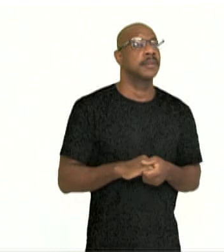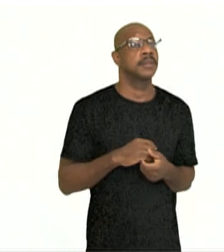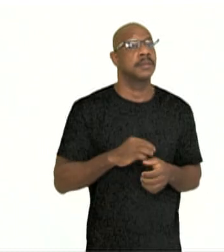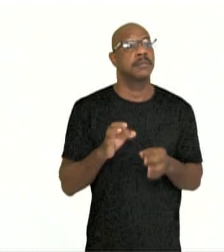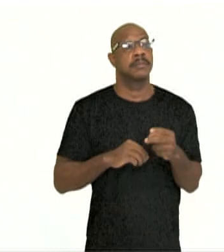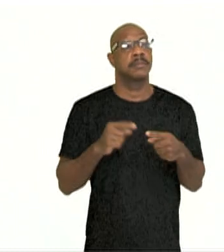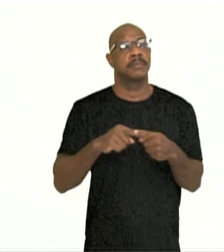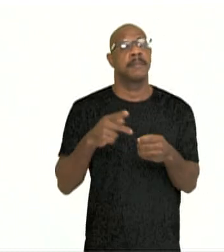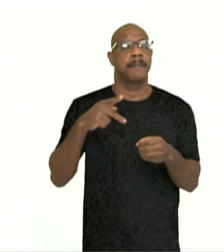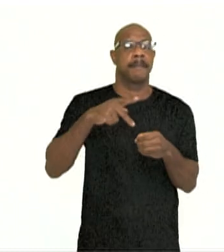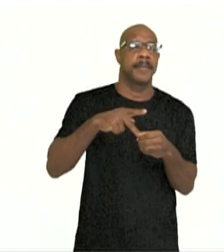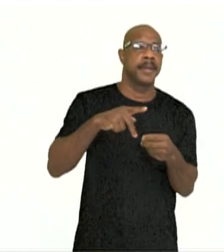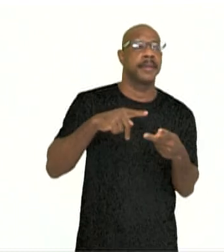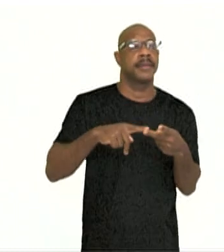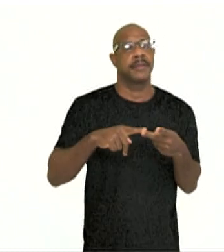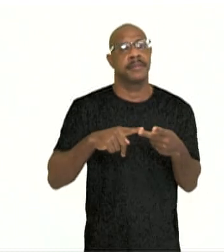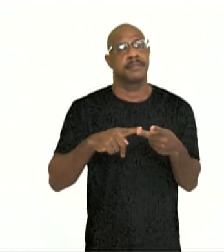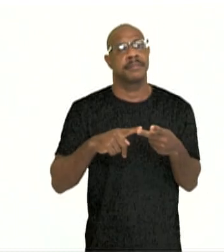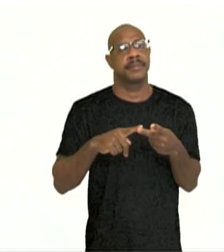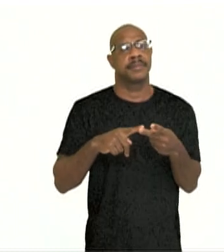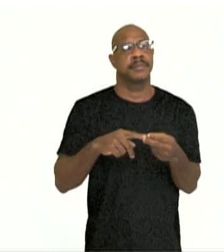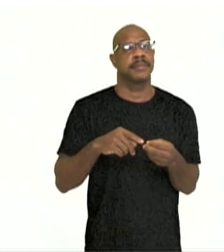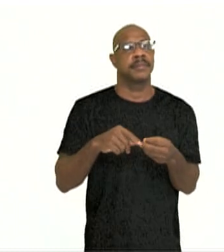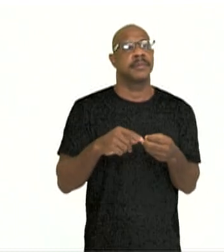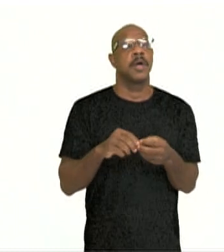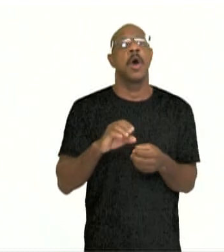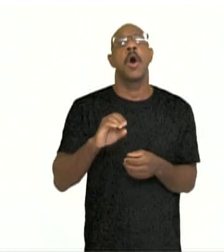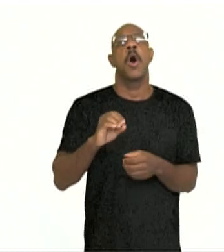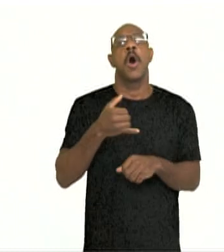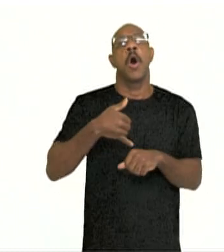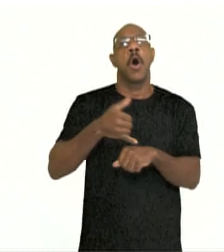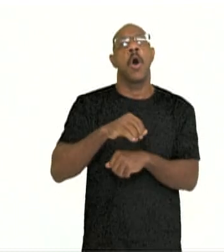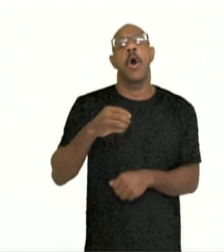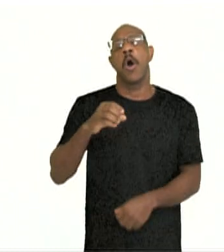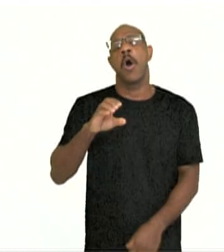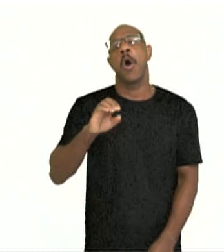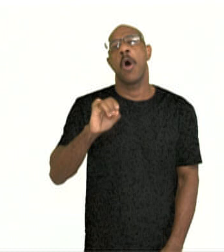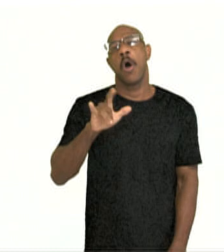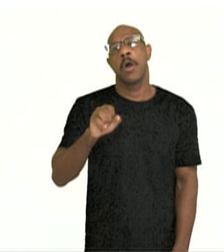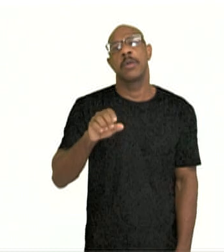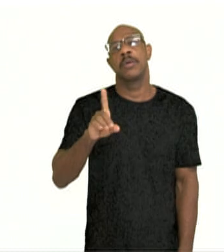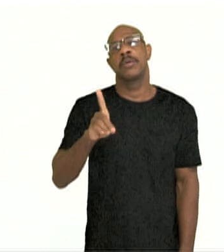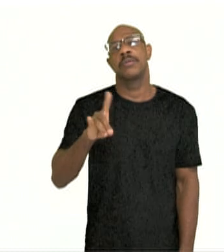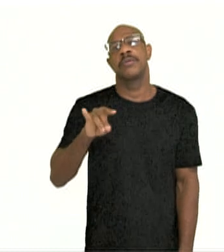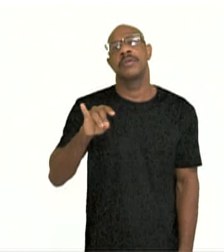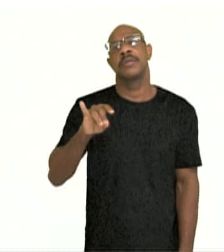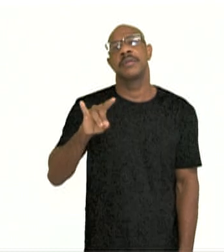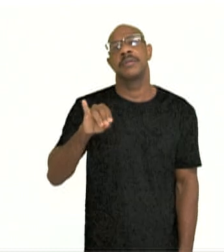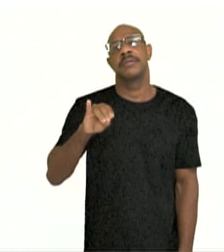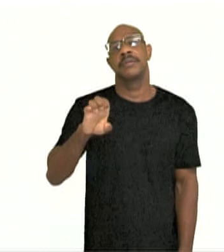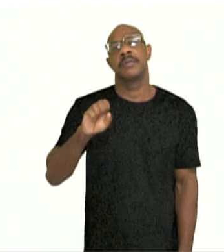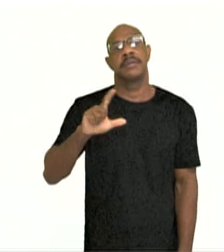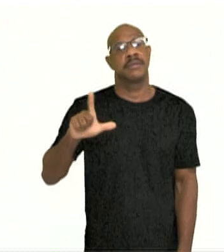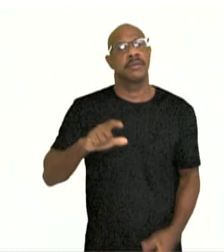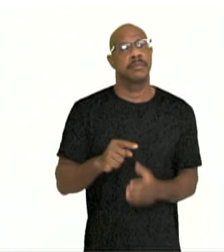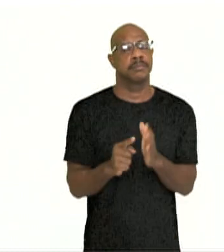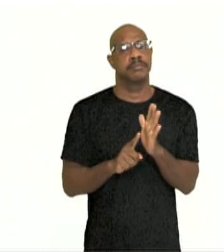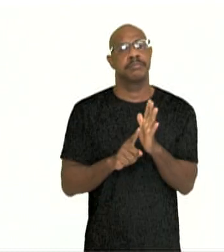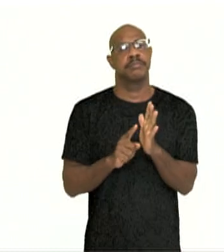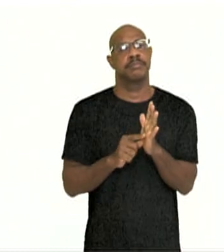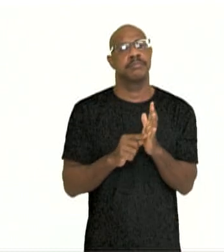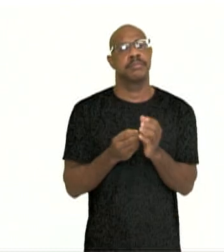petróleo, gasolina, querosene e óleo diesel. Aumentando o número de carbonos, de baixo para cima, aumenta o ponto